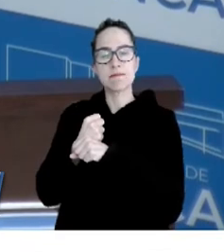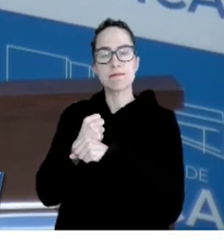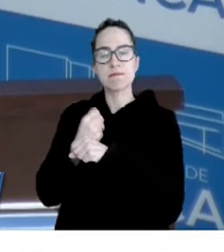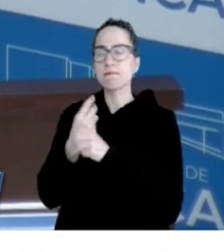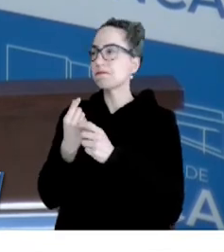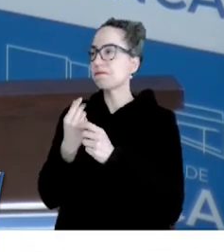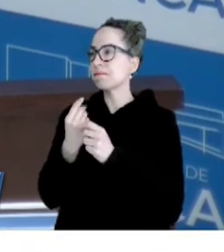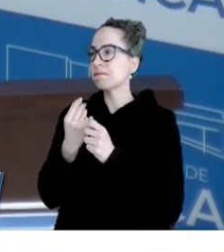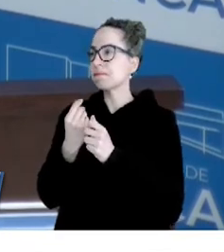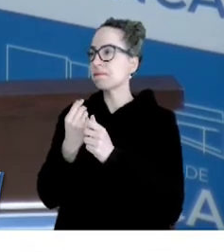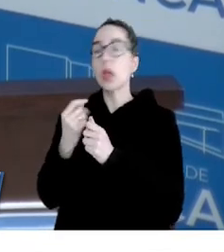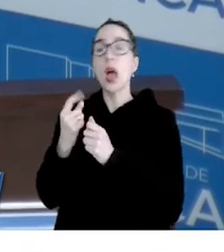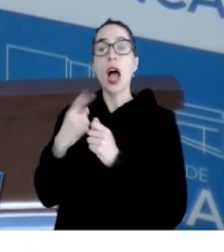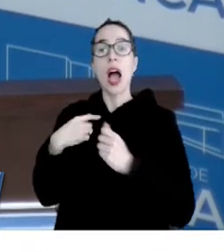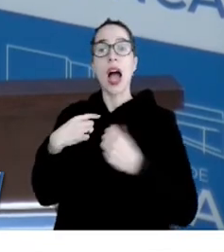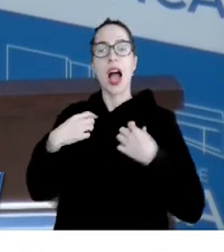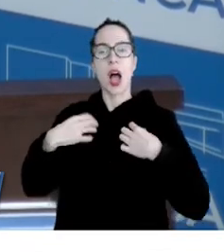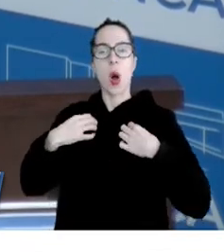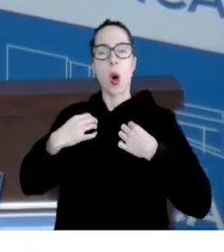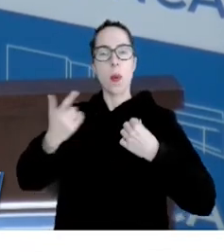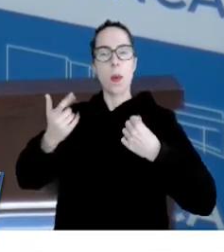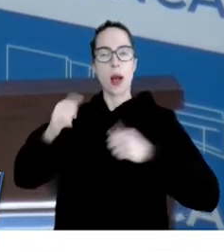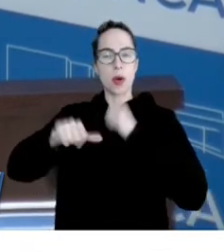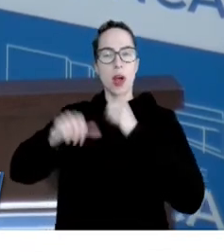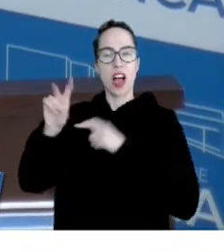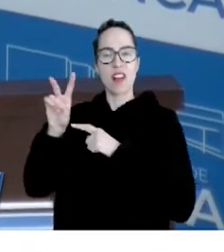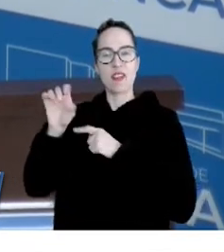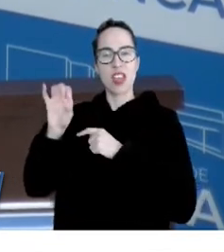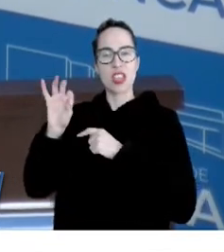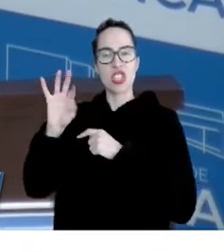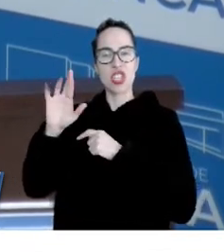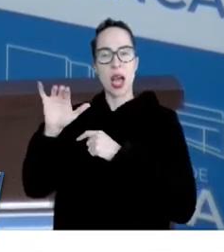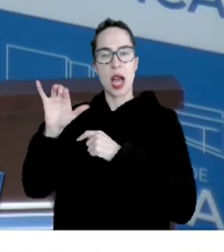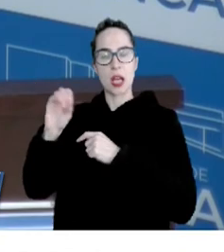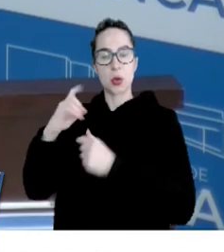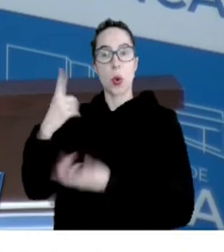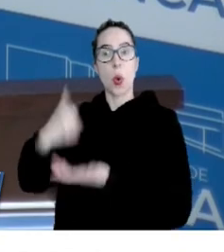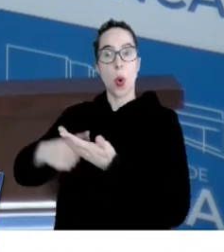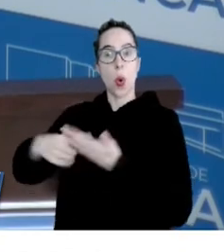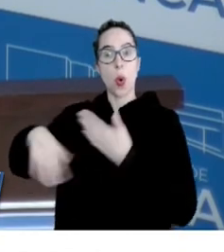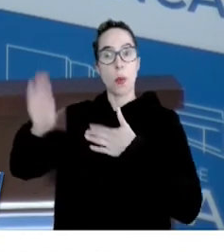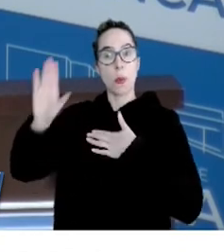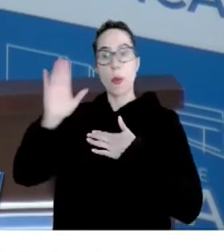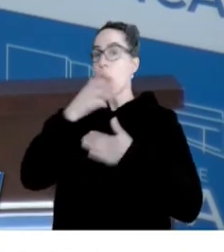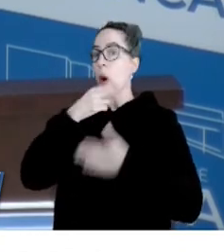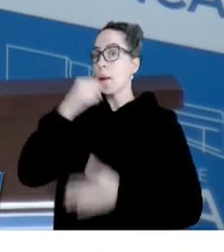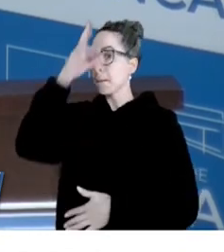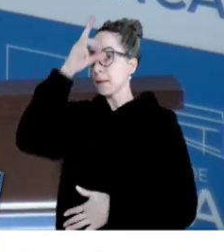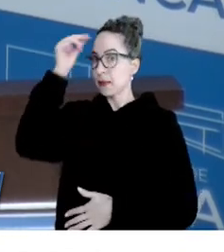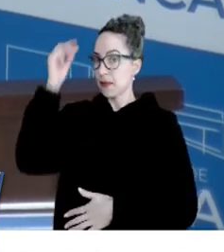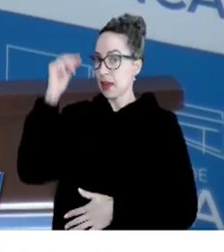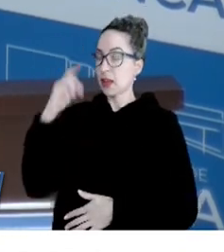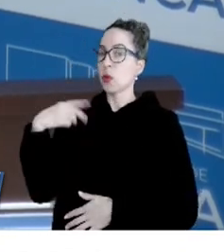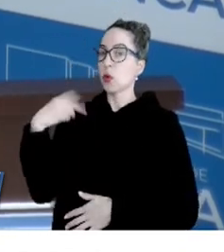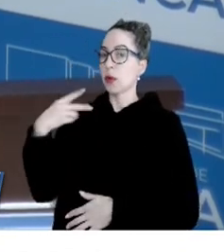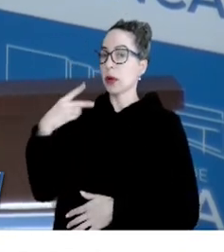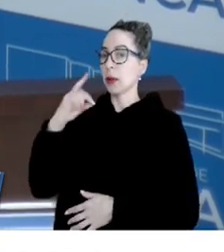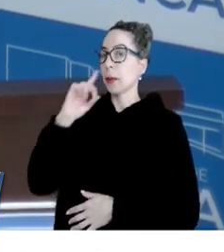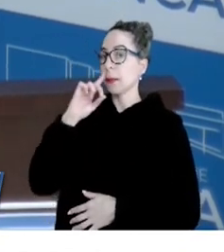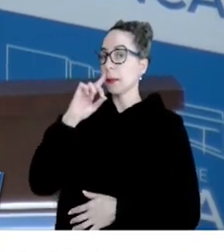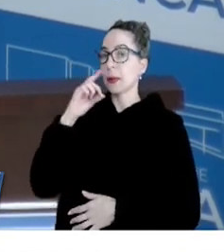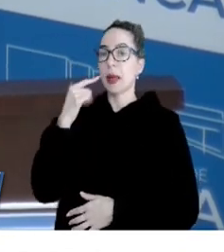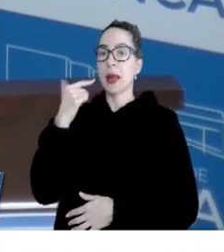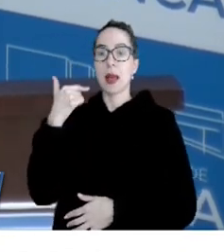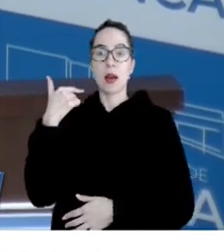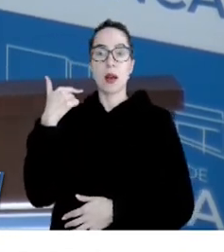o vestiário lá. Um compromisso do prefeito Alexandre Ferreira com os vereadores Daniel Bass, Lindsay Cardoso, Ronaldo